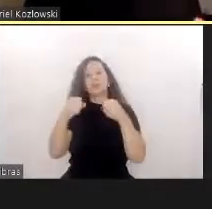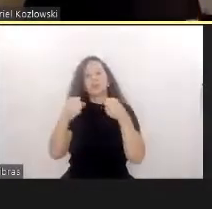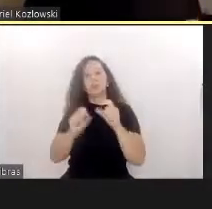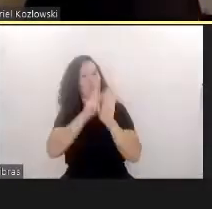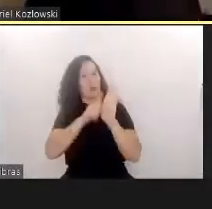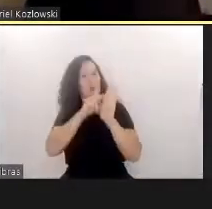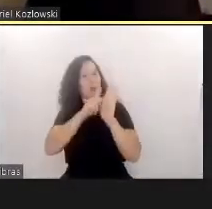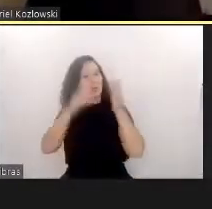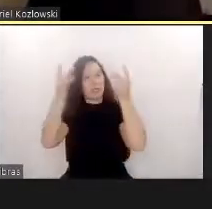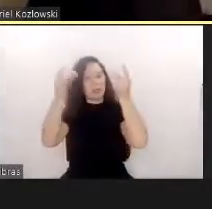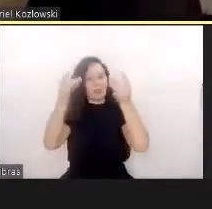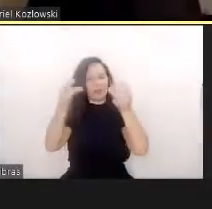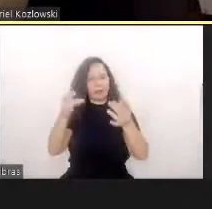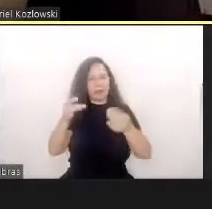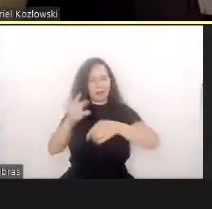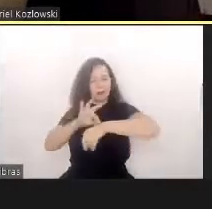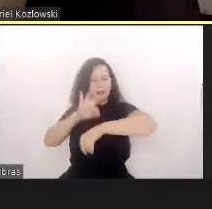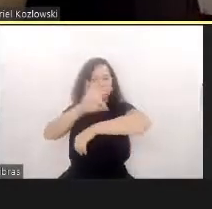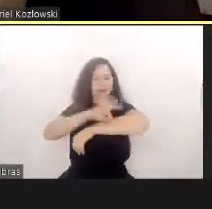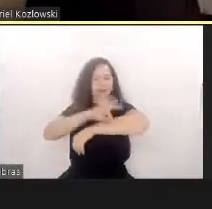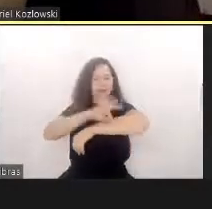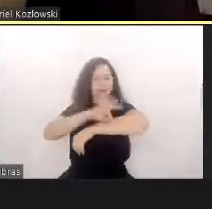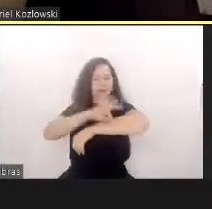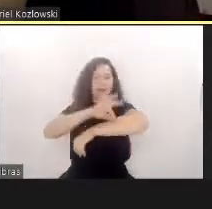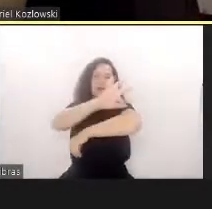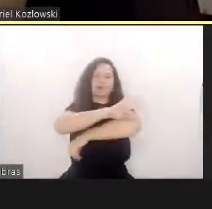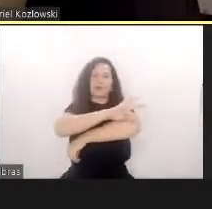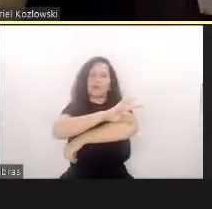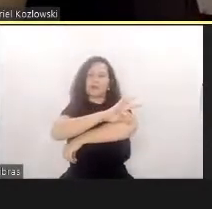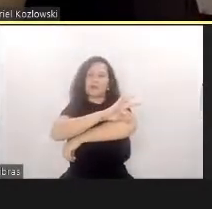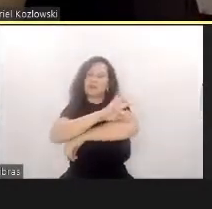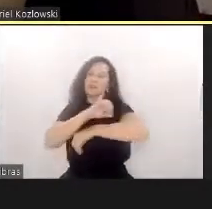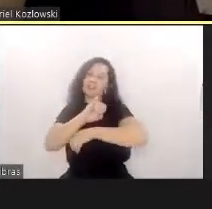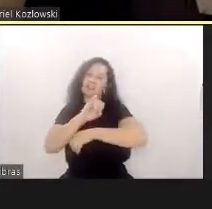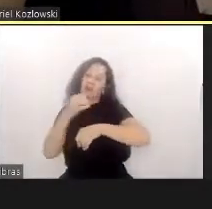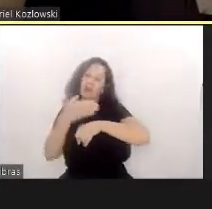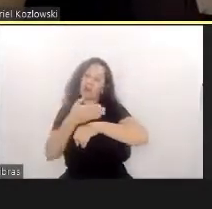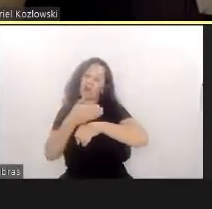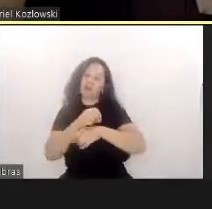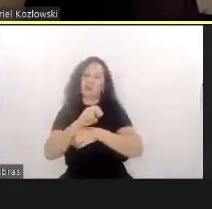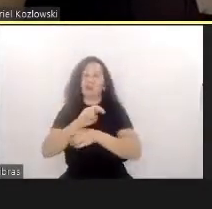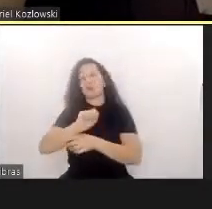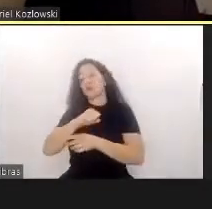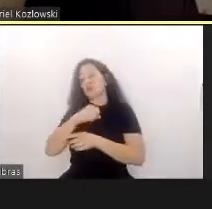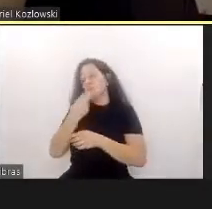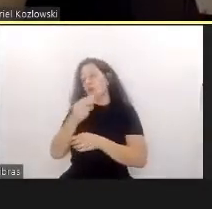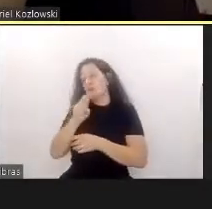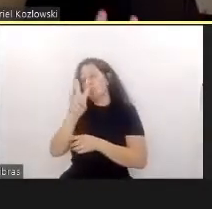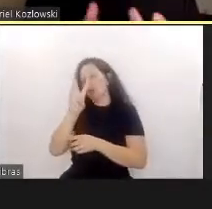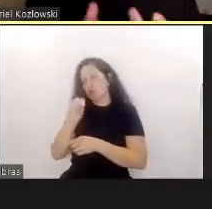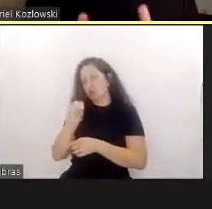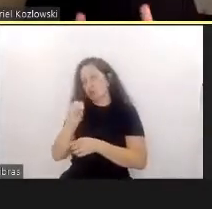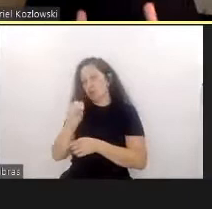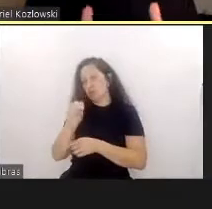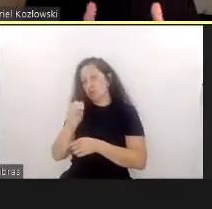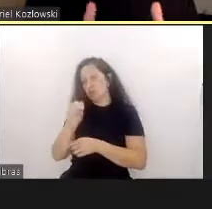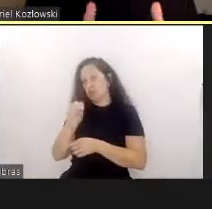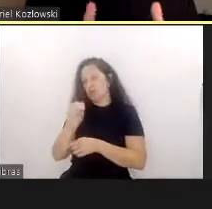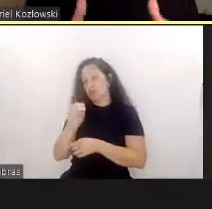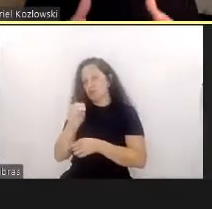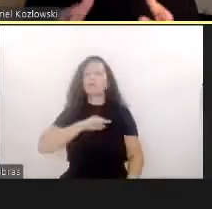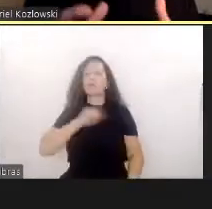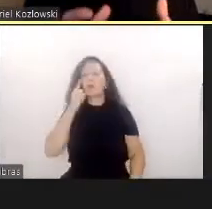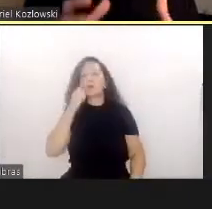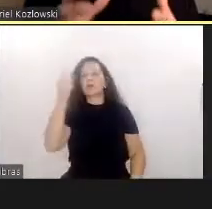arquitetas que seriam incluídos ou não. E, por um lado, isso nos levou criar